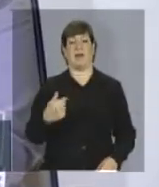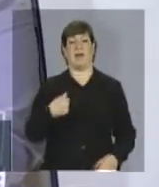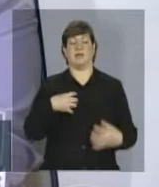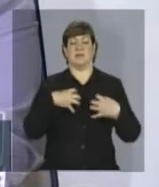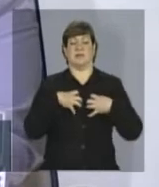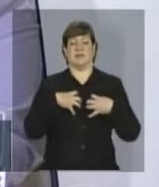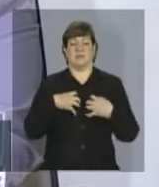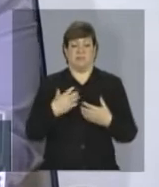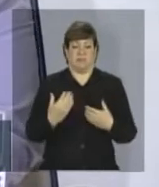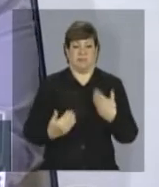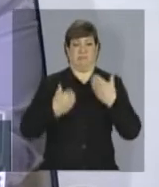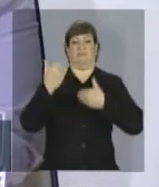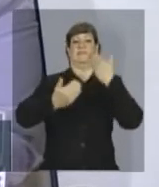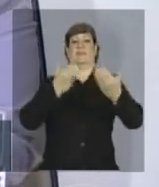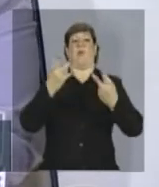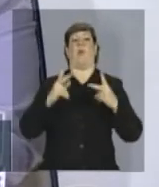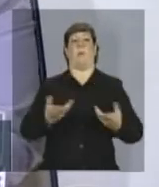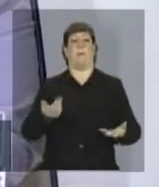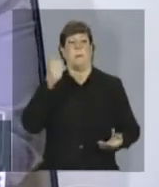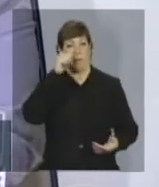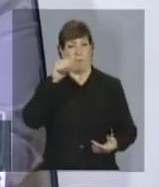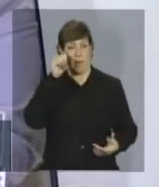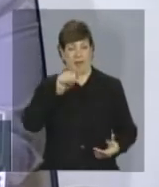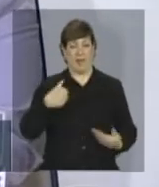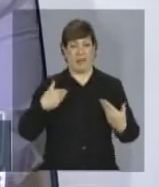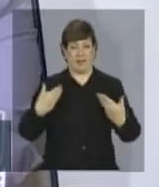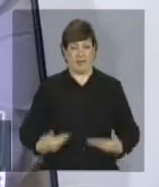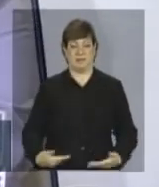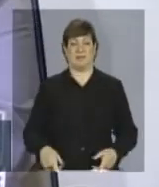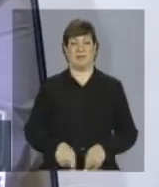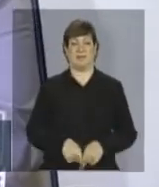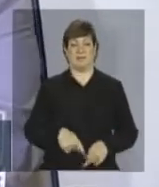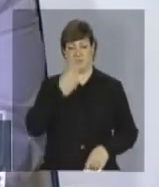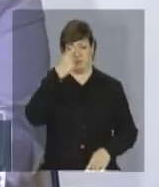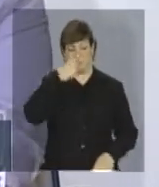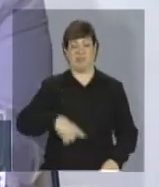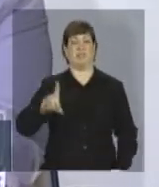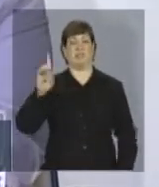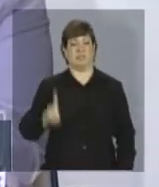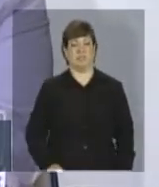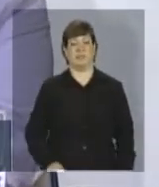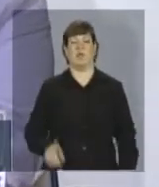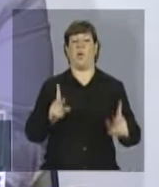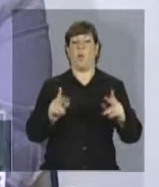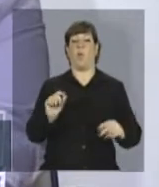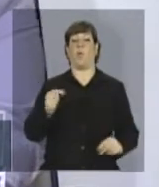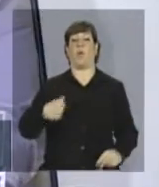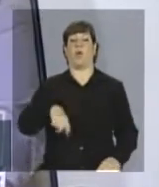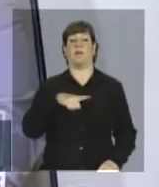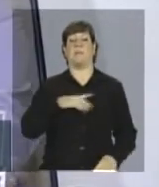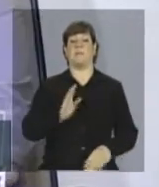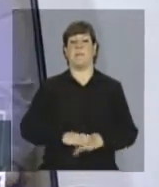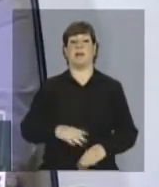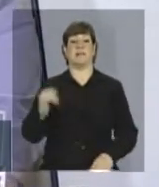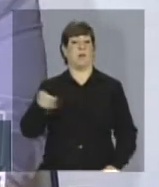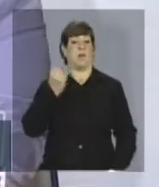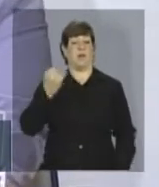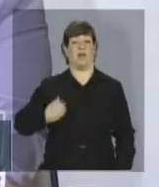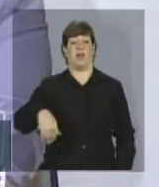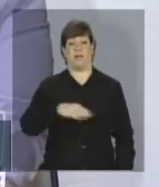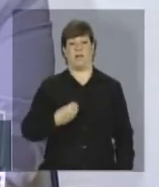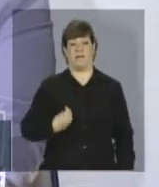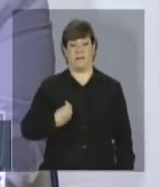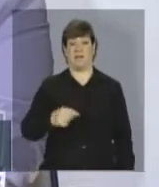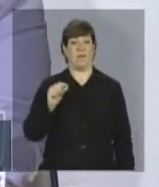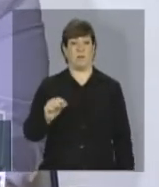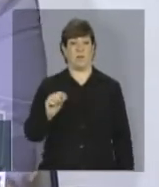mulher, me resgatei como sujeito de direitos e resgatei aquilo que nós temos de mais importante na vida da gente,